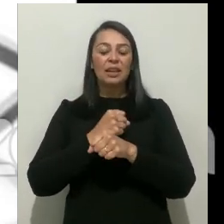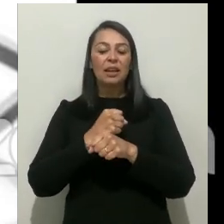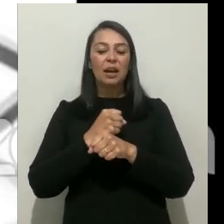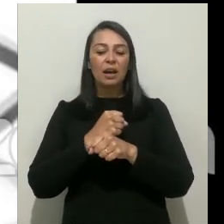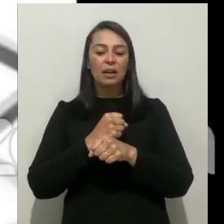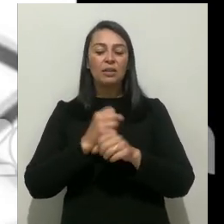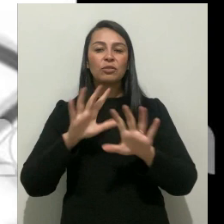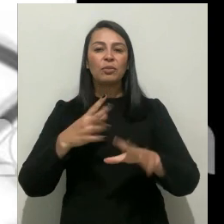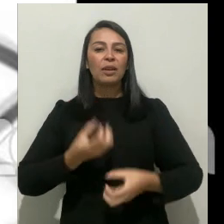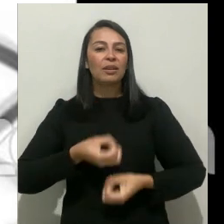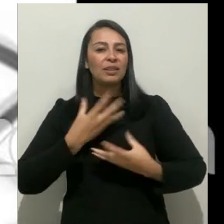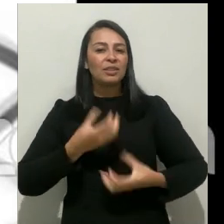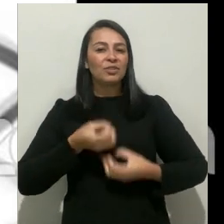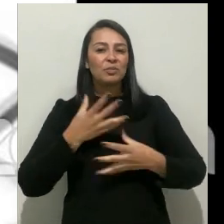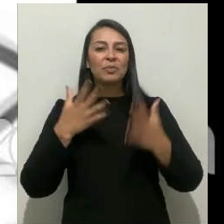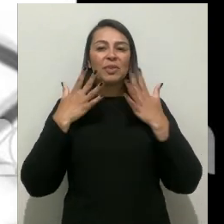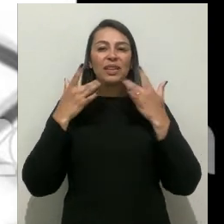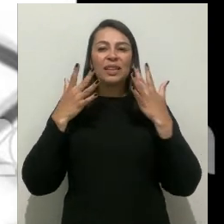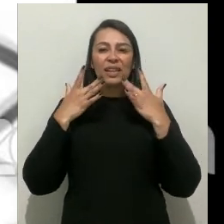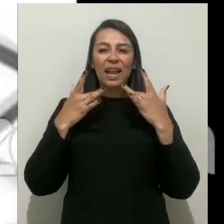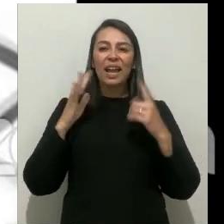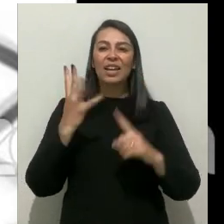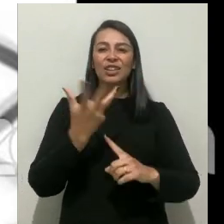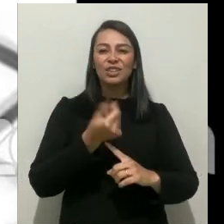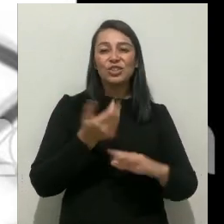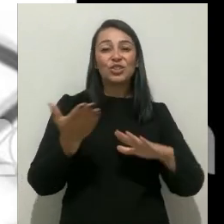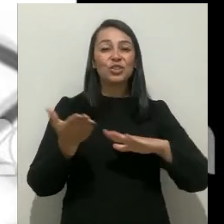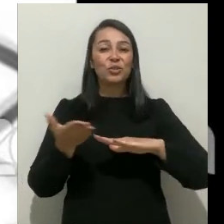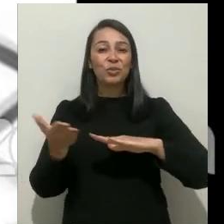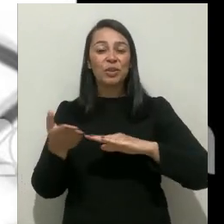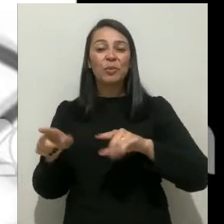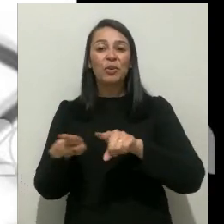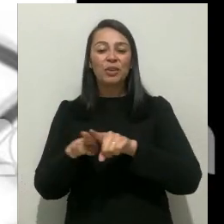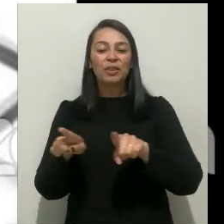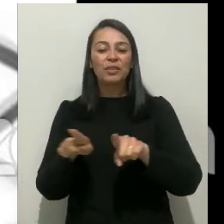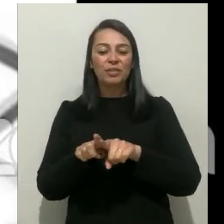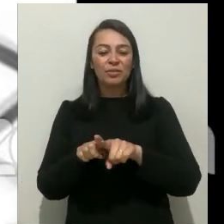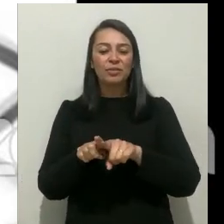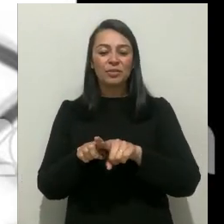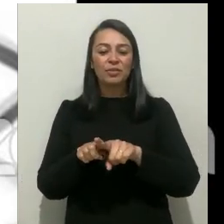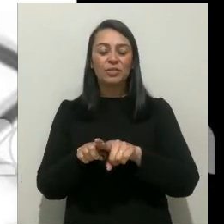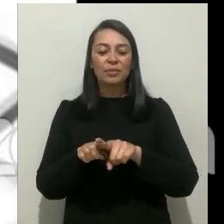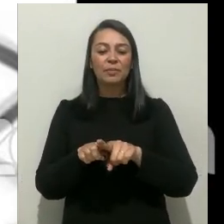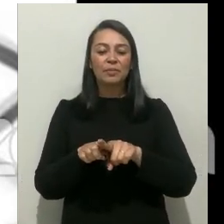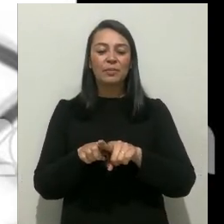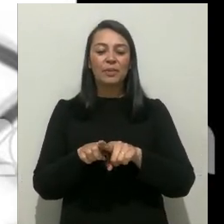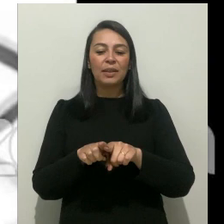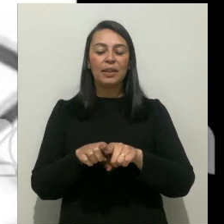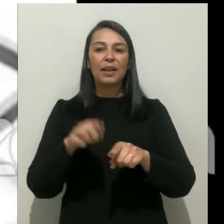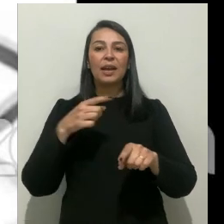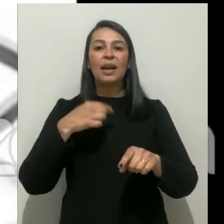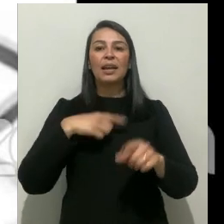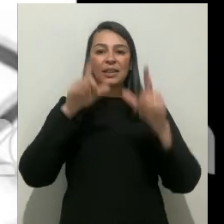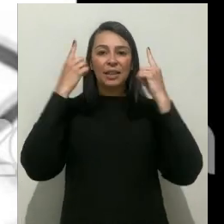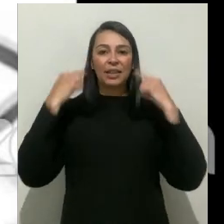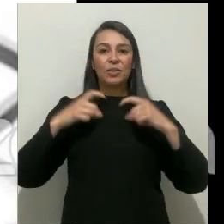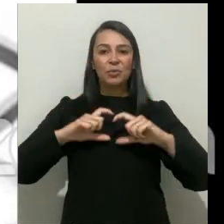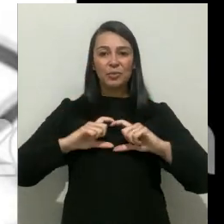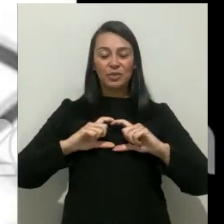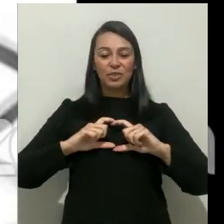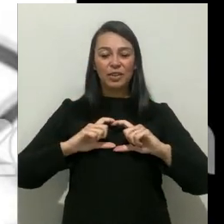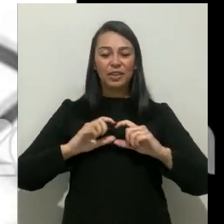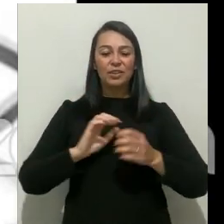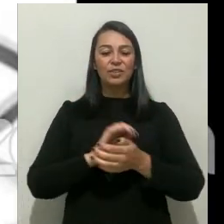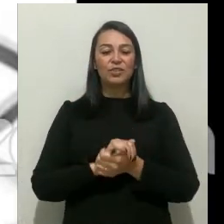ainda inspira, né, artistas contemporâneos. E aqui eu trouxe exemplo de um pingente que se chama De Braços Abertos,